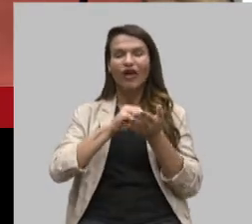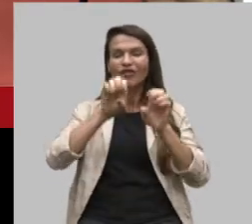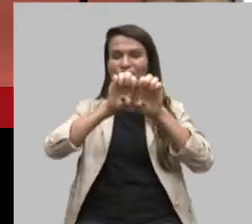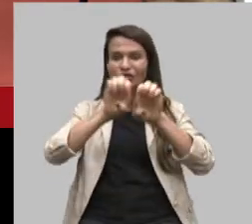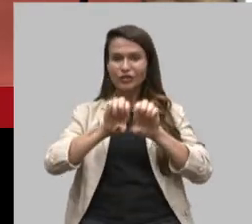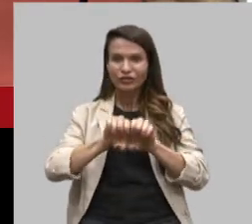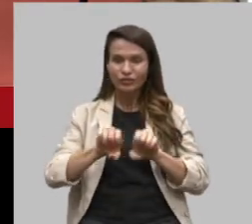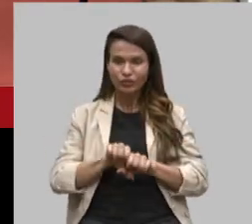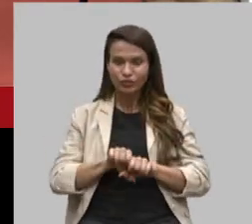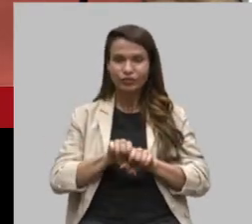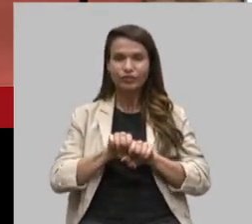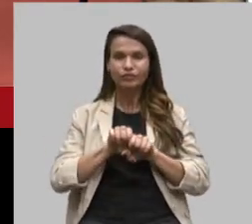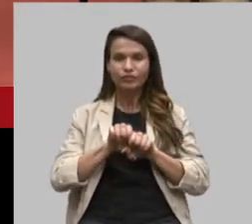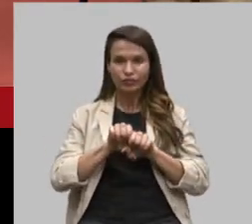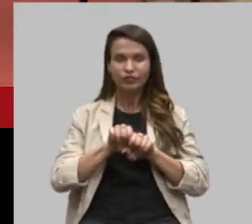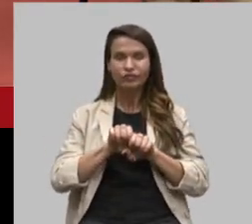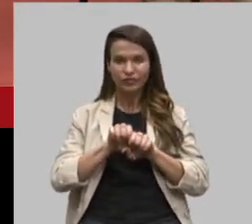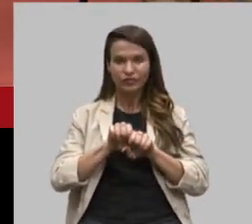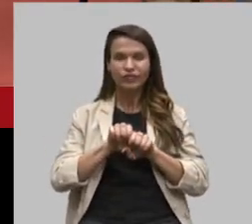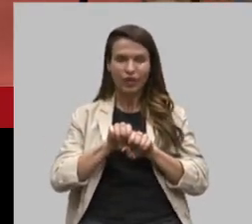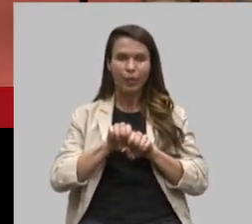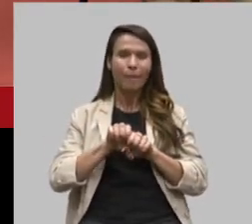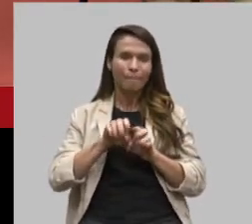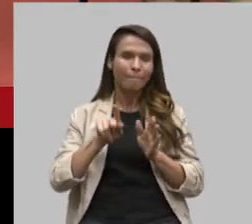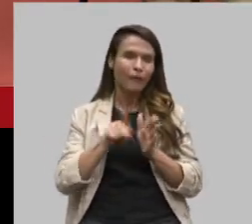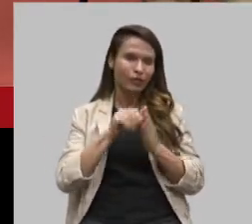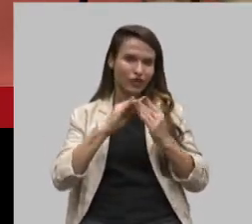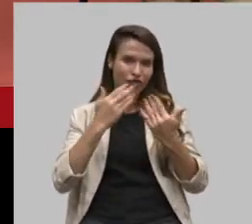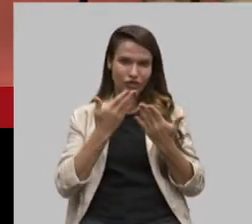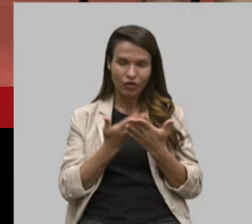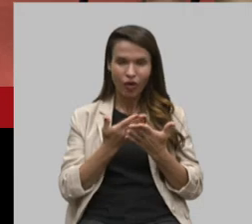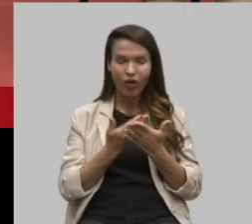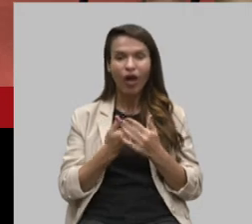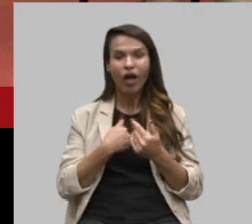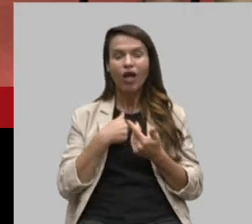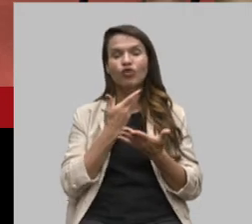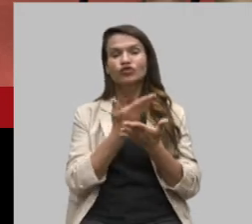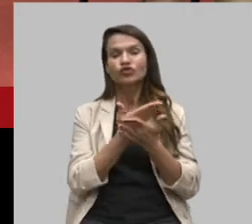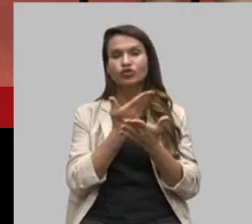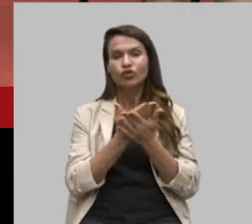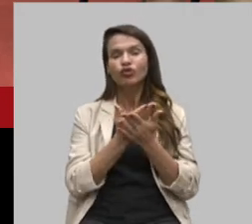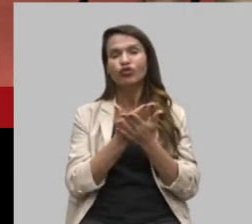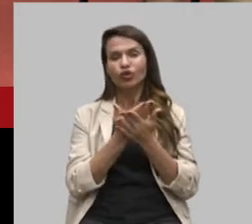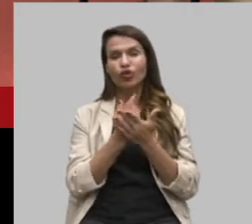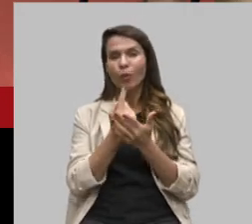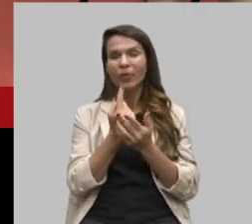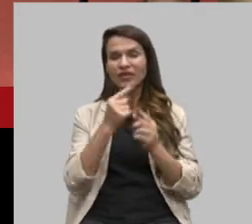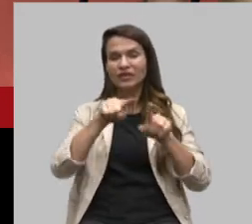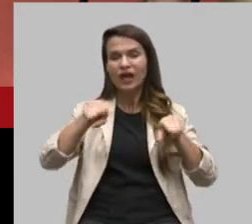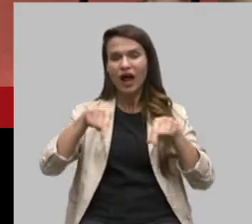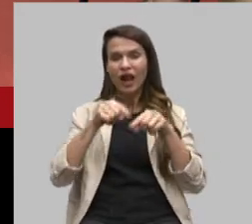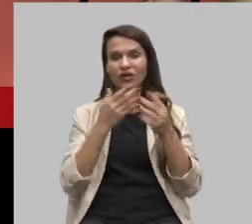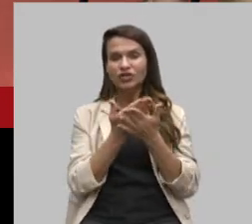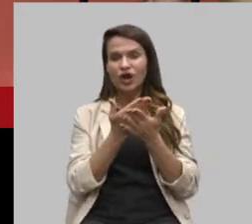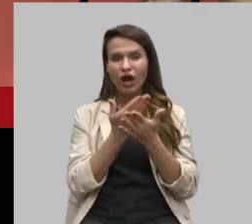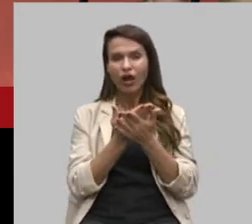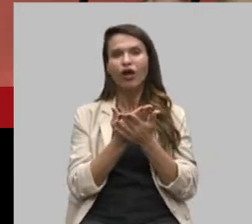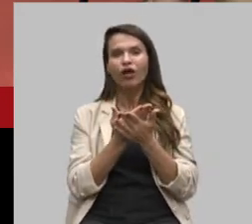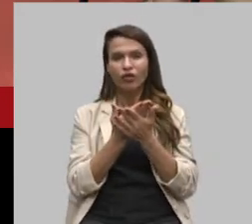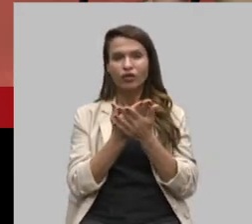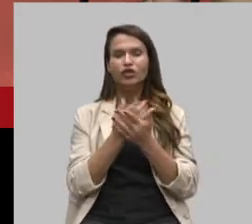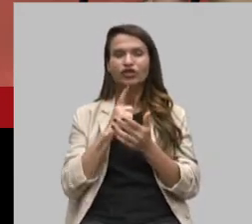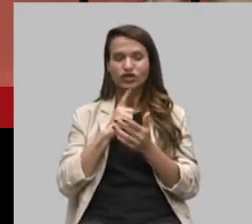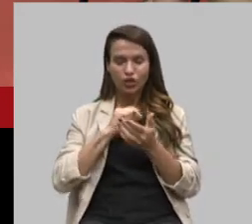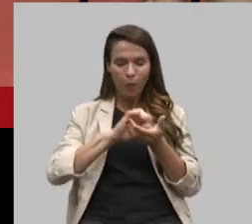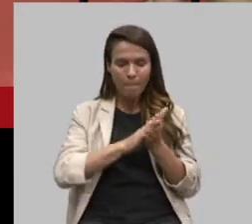da da própria escola é então eu estudei numa numa sala de aula onde eu estudava ao lado de uma pia